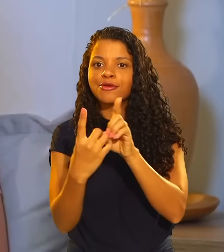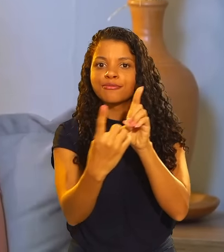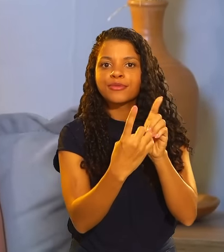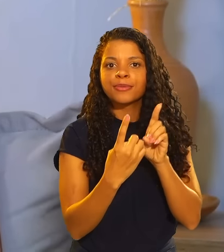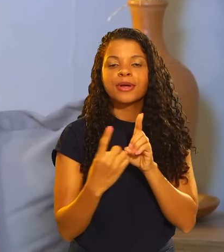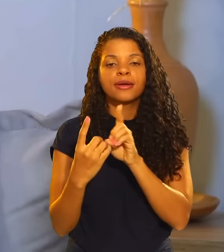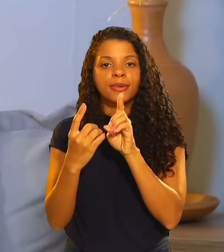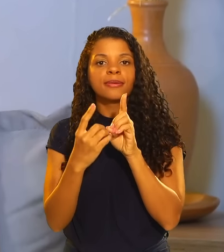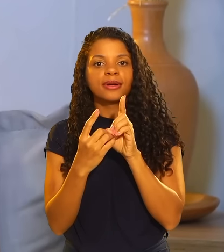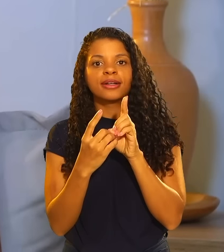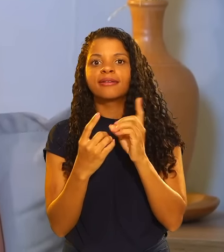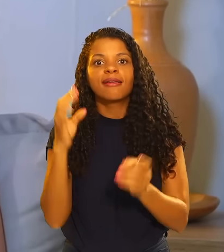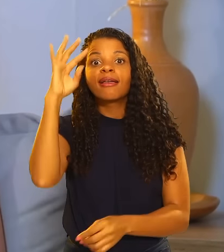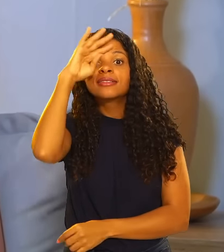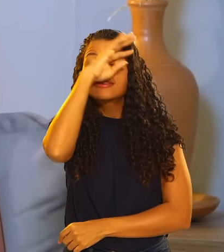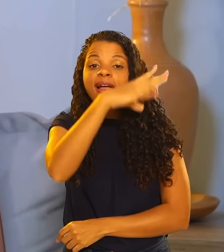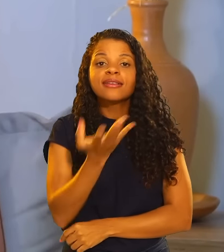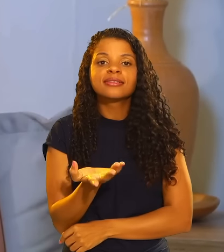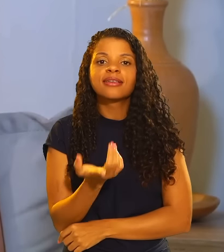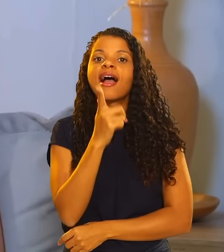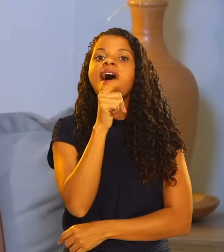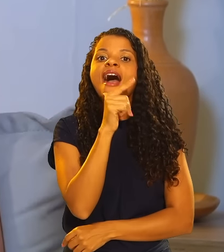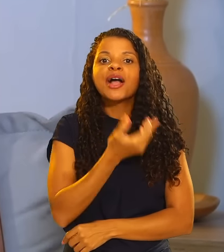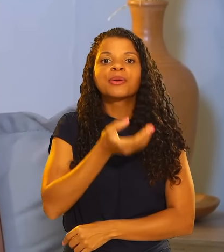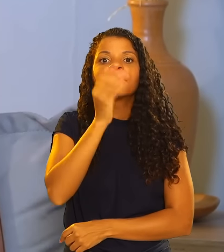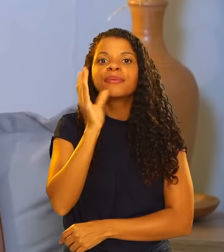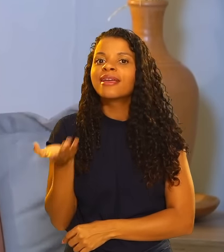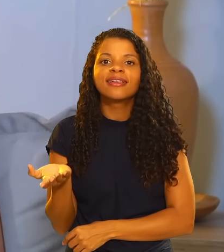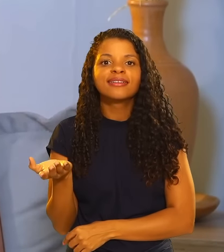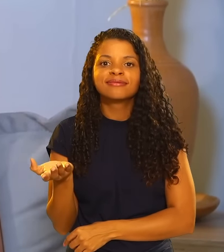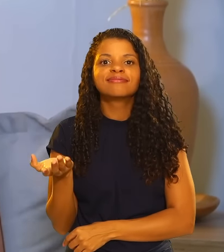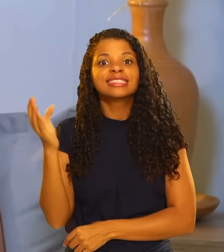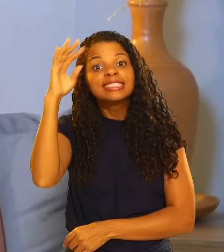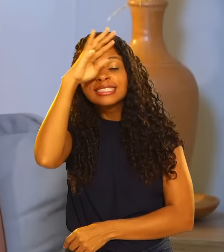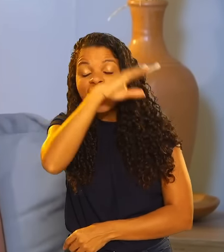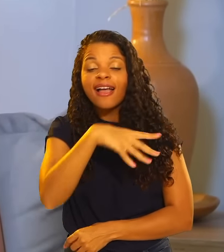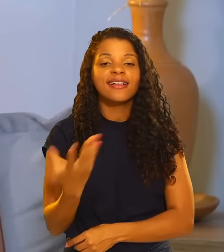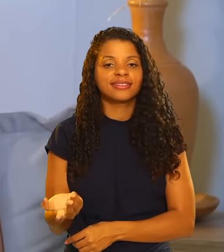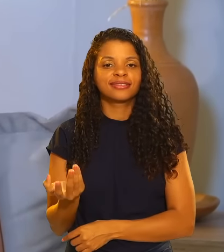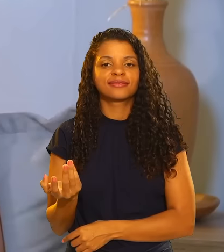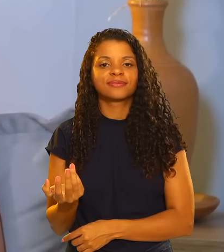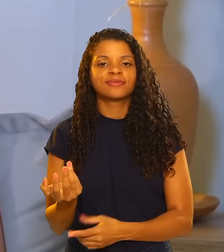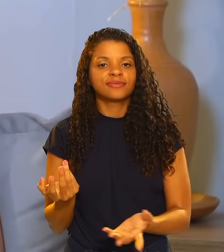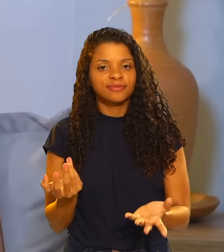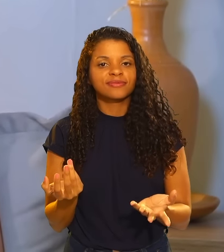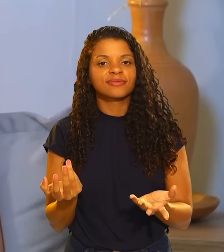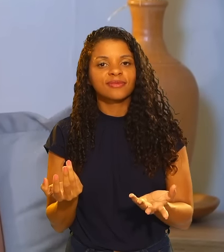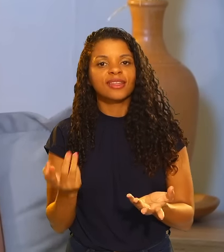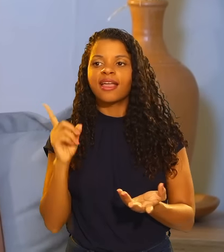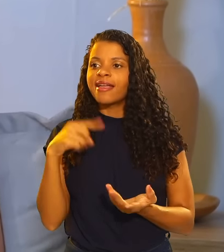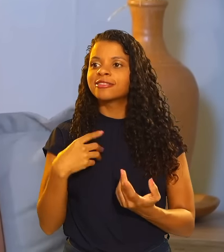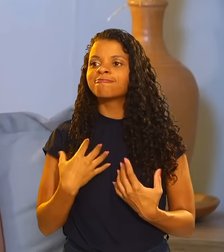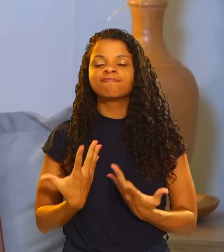Bebeu água, aqui uma frutinha, se alimenta, porque é tão intenso isso de estar cuidando do